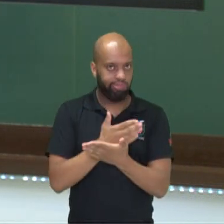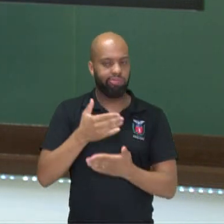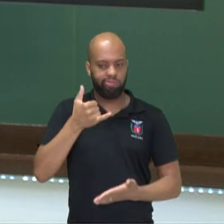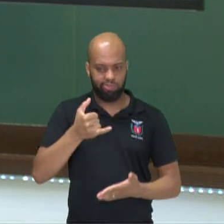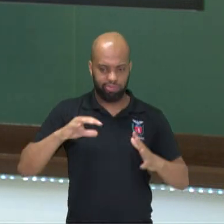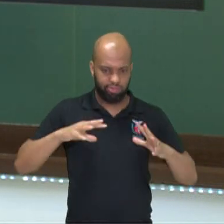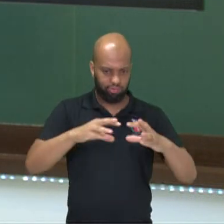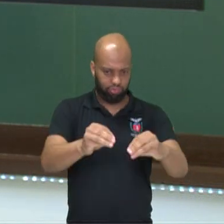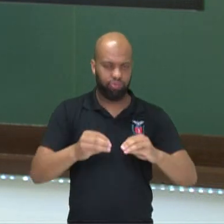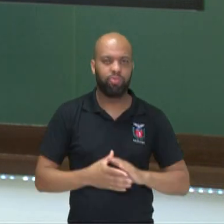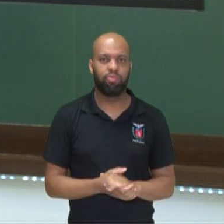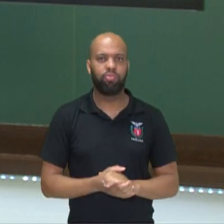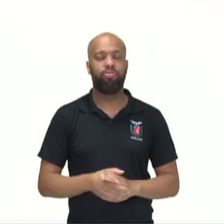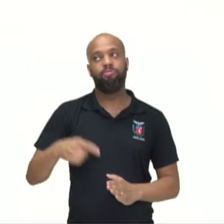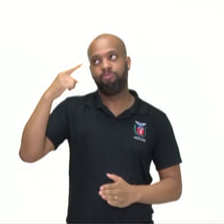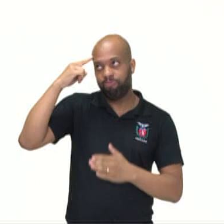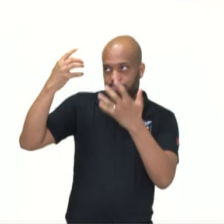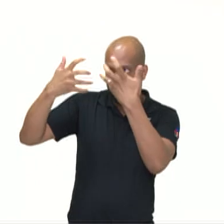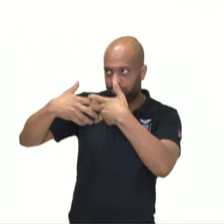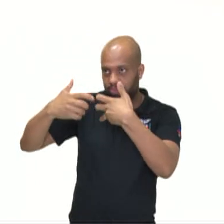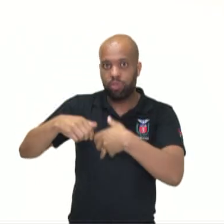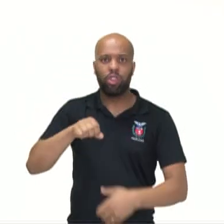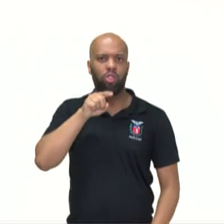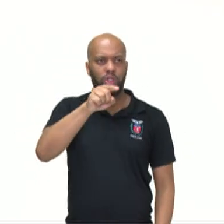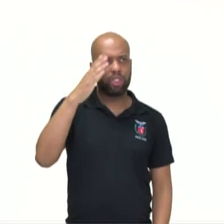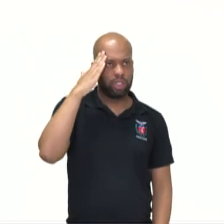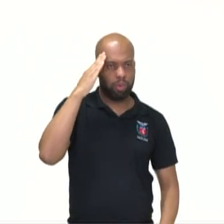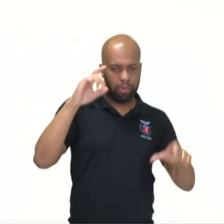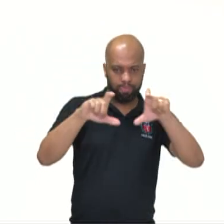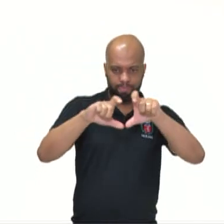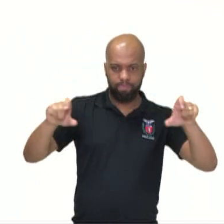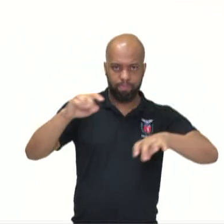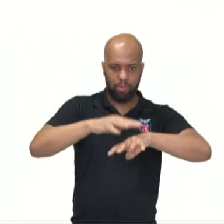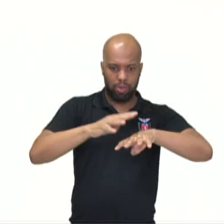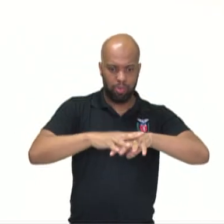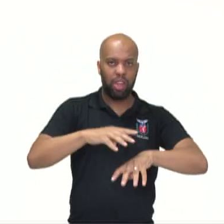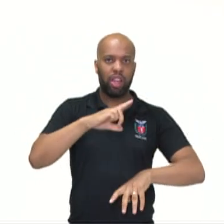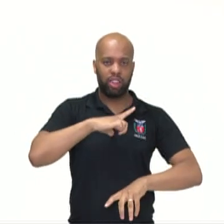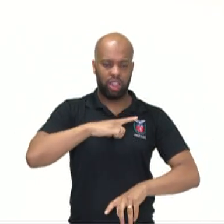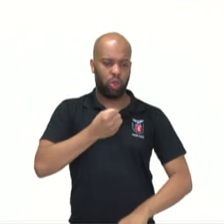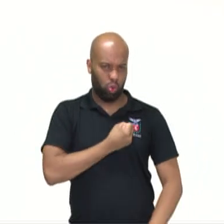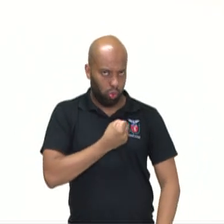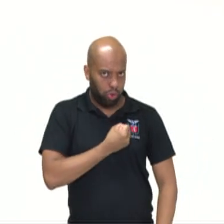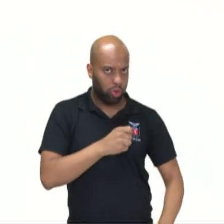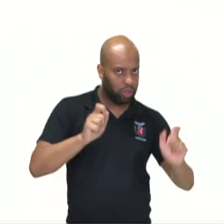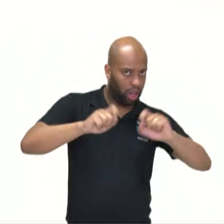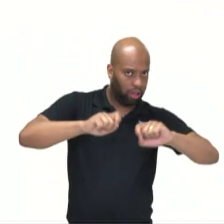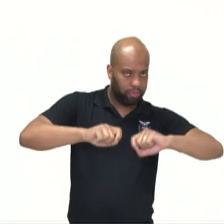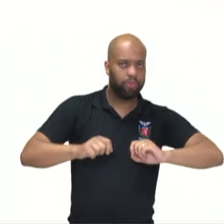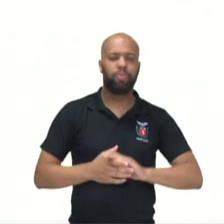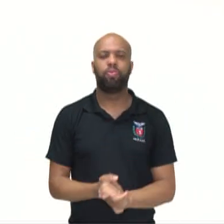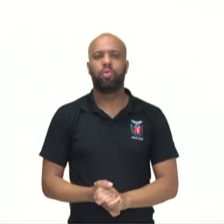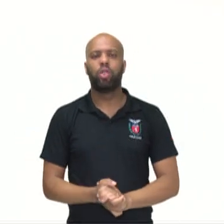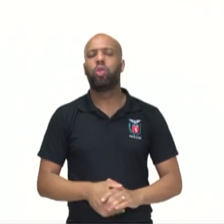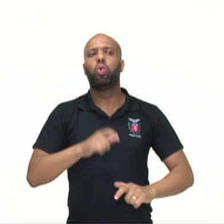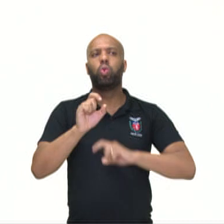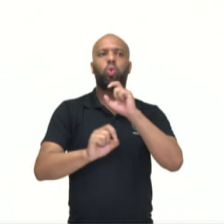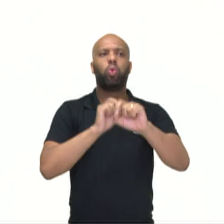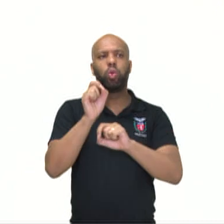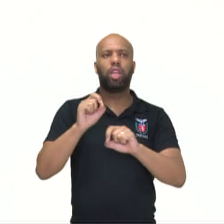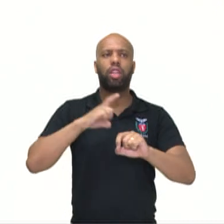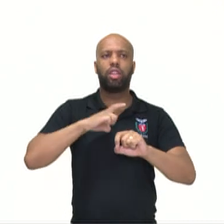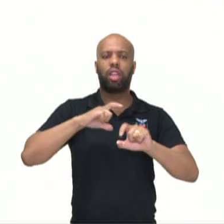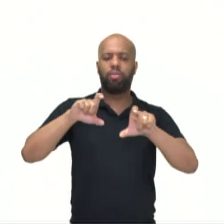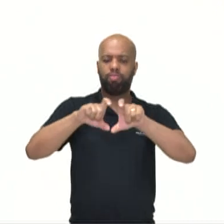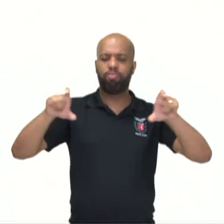Estudante, pense um pouquinho. Você sabia que uma expressão algébrica pode possuir um valor numérico? O que a